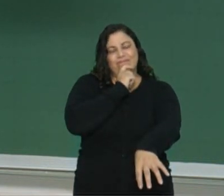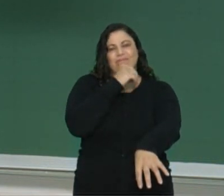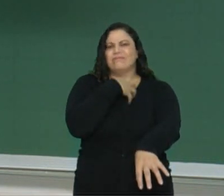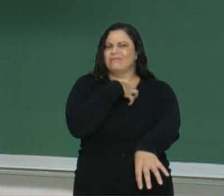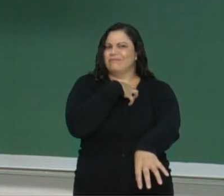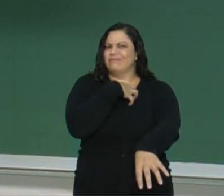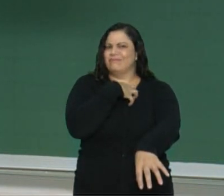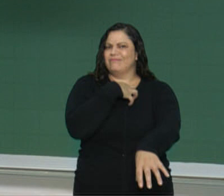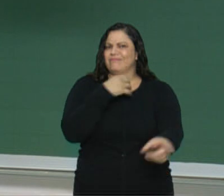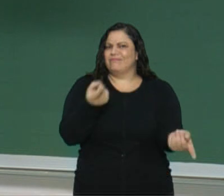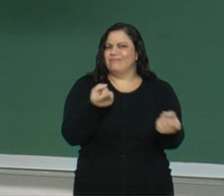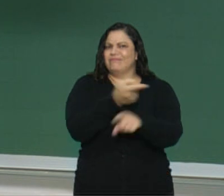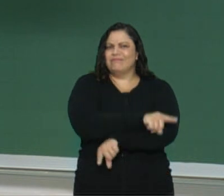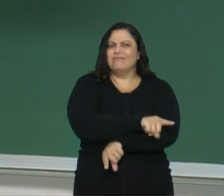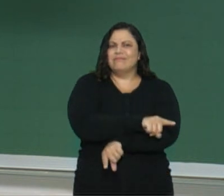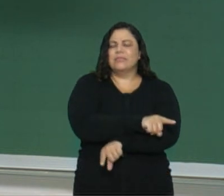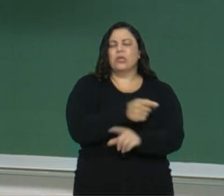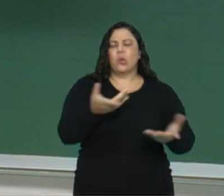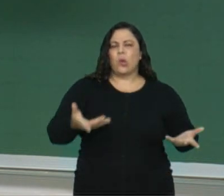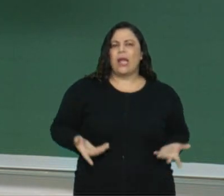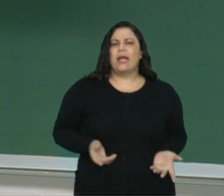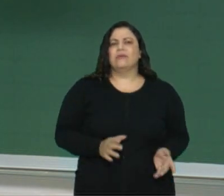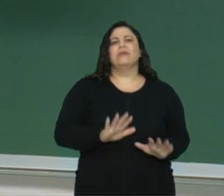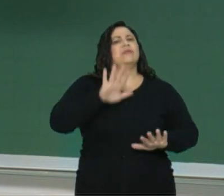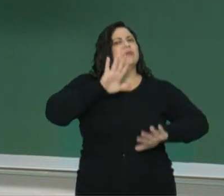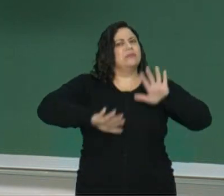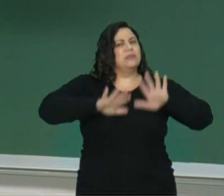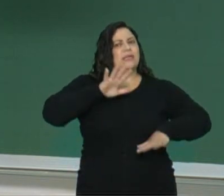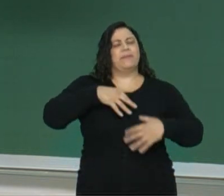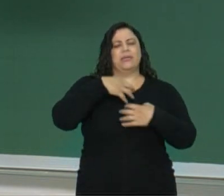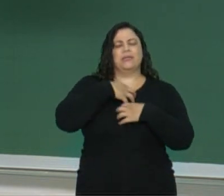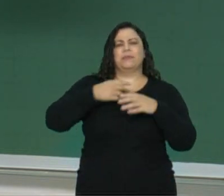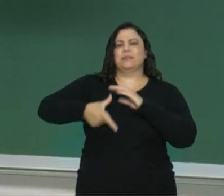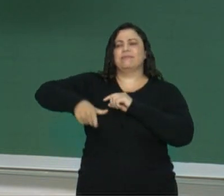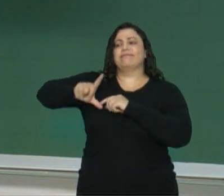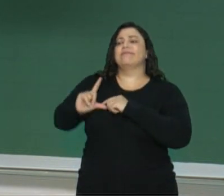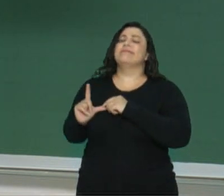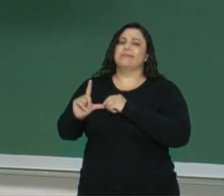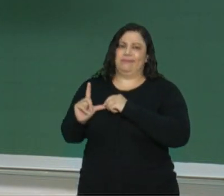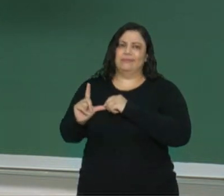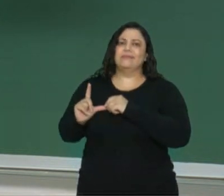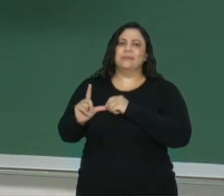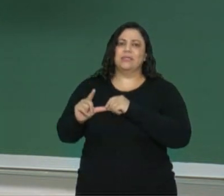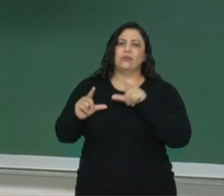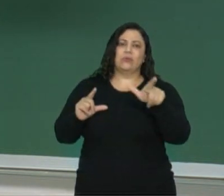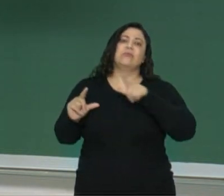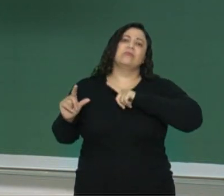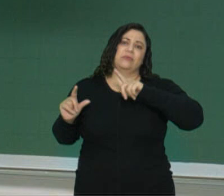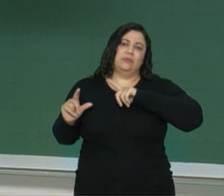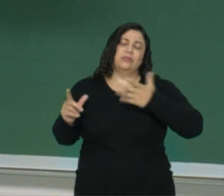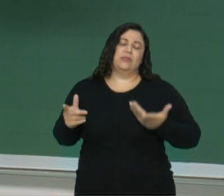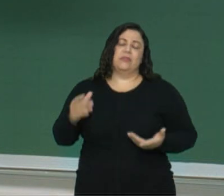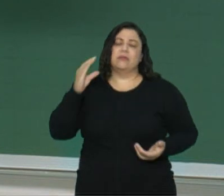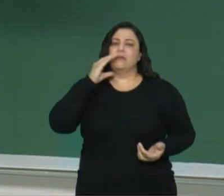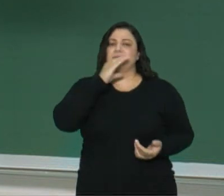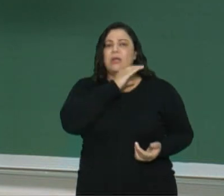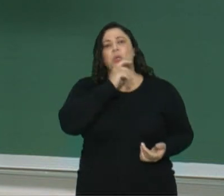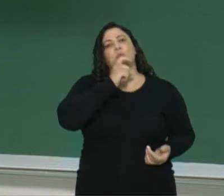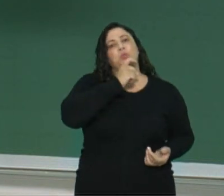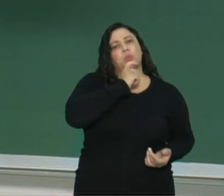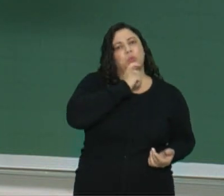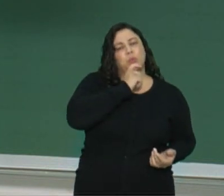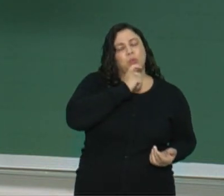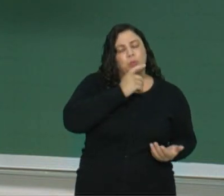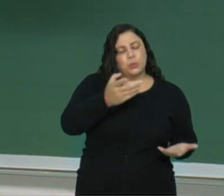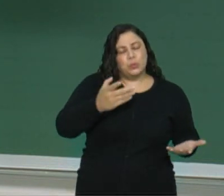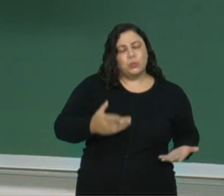que está acontecendo aí? Depende da sensação anterior que você teve, quente ou frio,